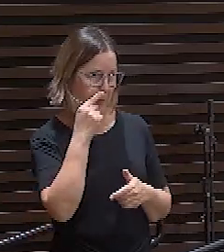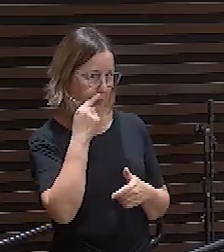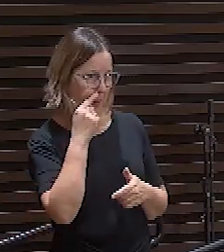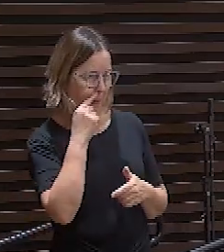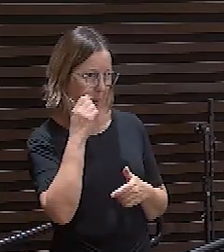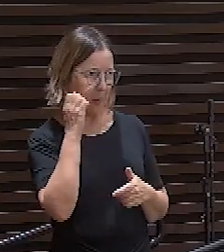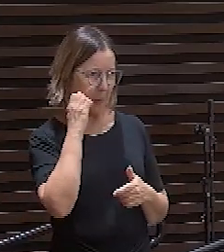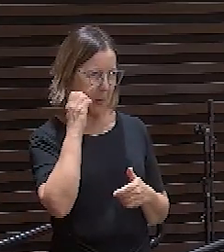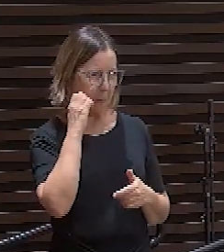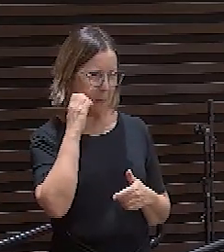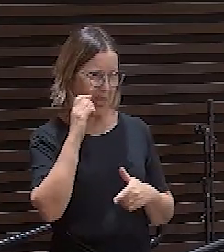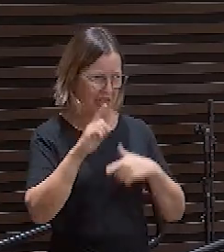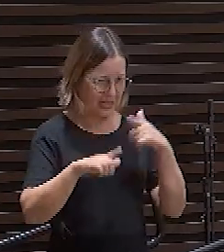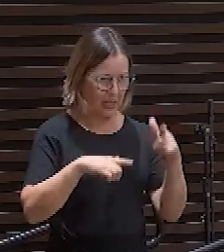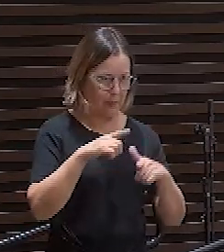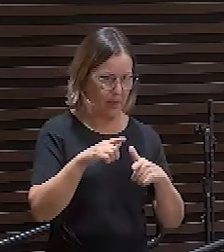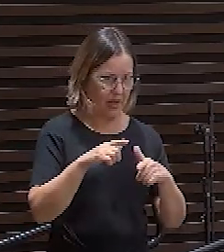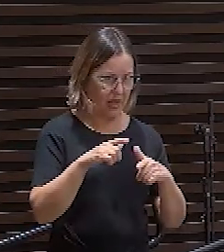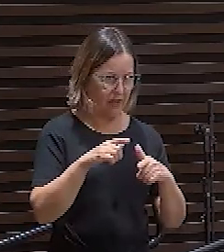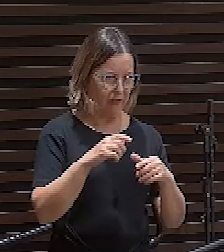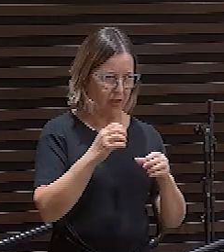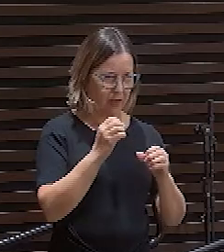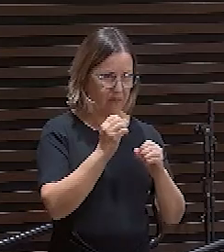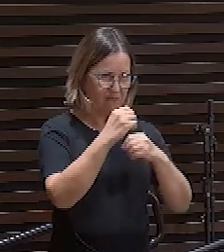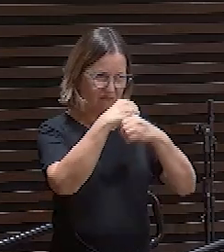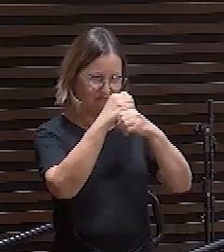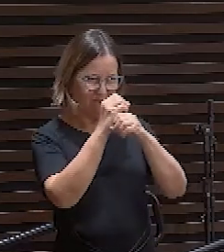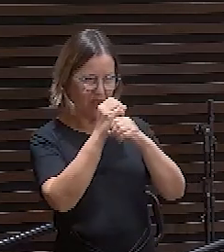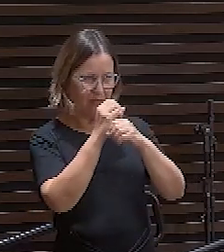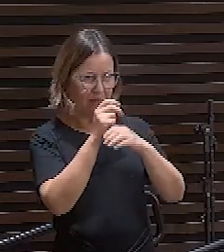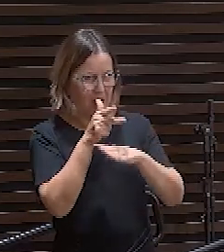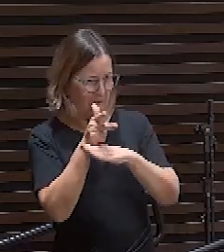Pais trabalhando em edifícios,